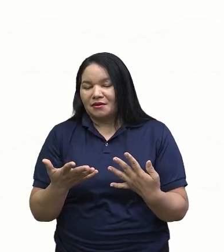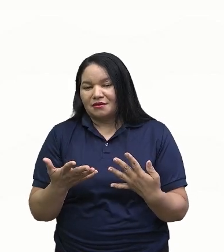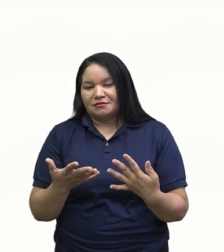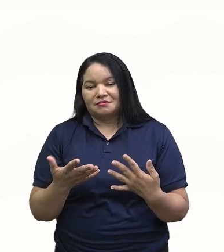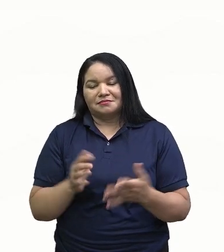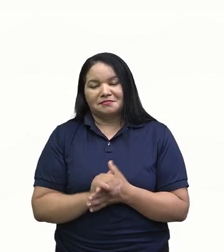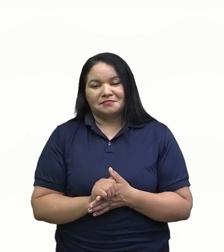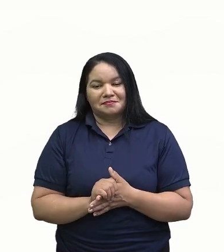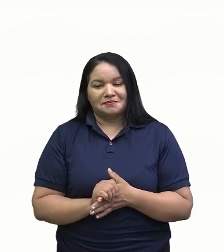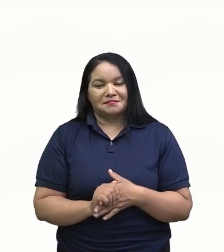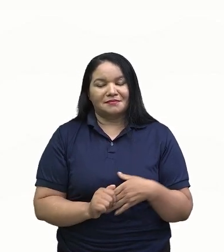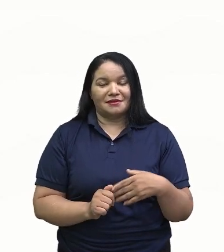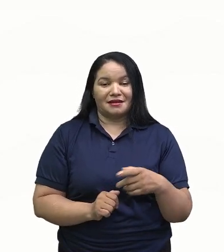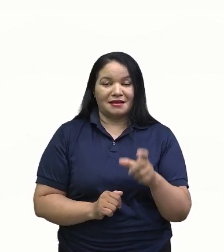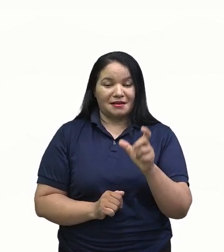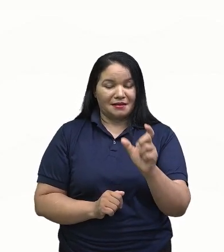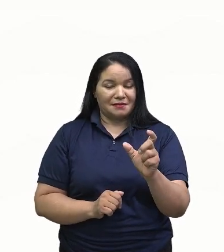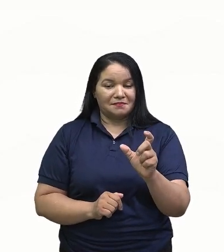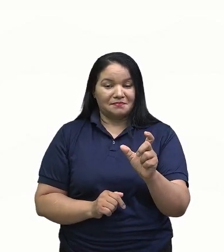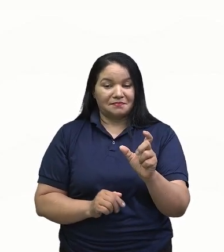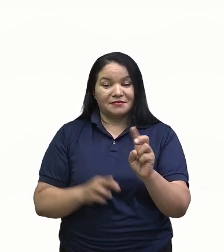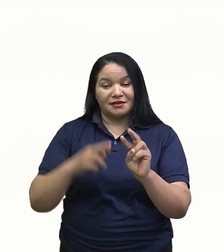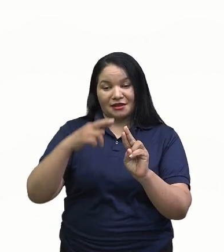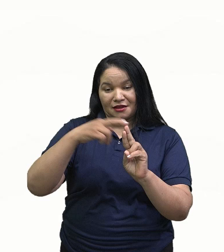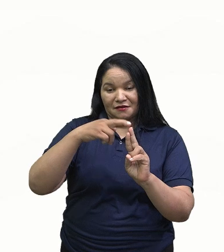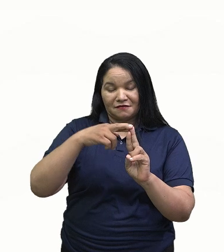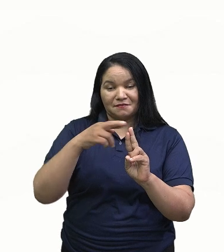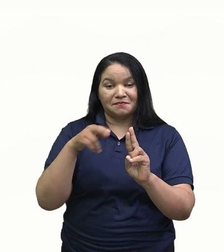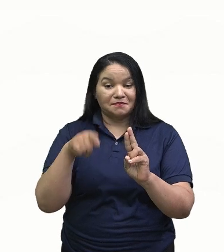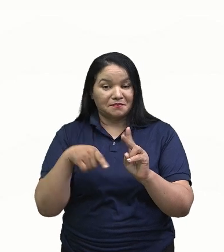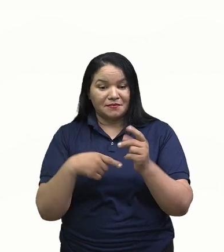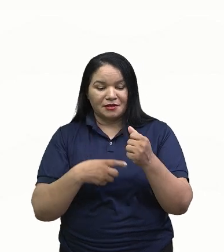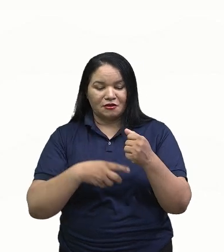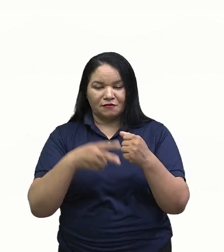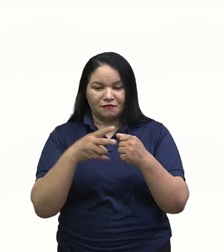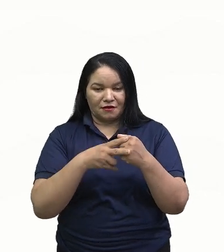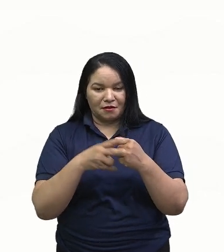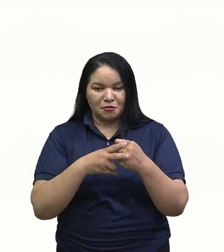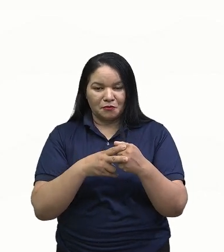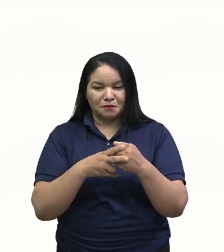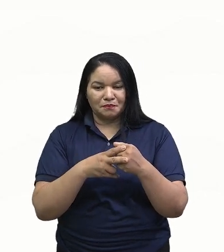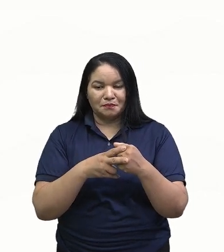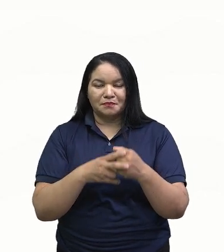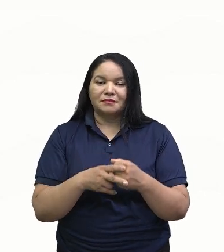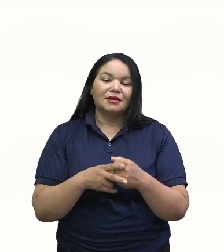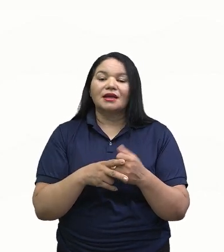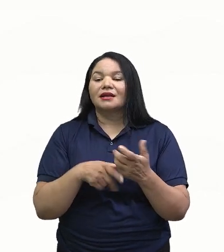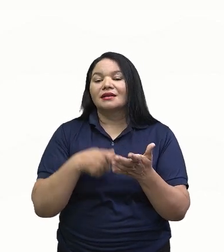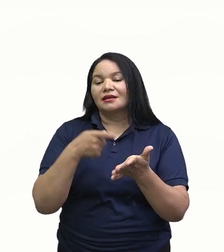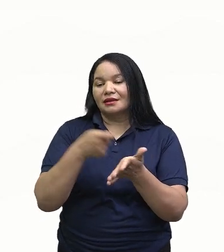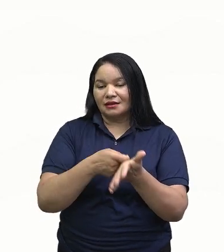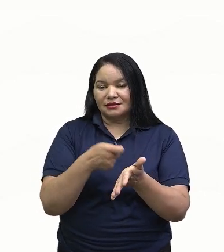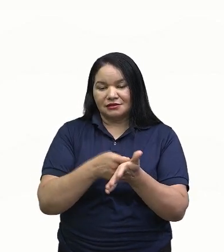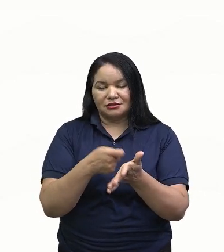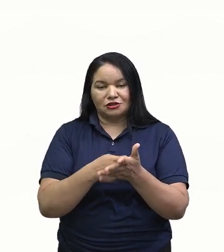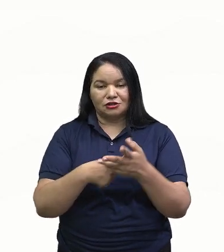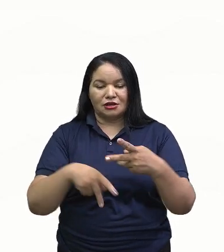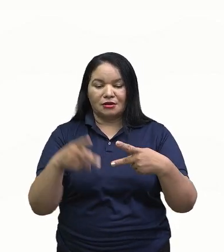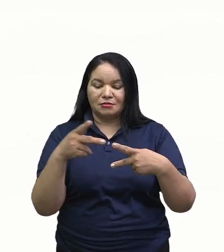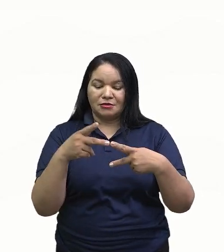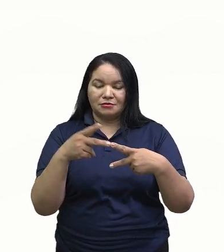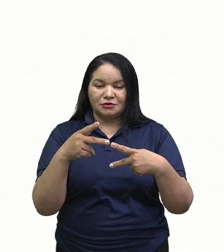palavra a qual ele vai estar se referindo é um verbo que exige a preposição